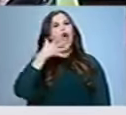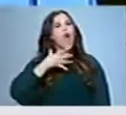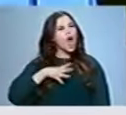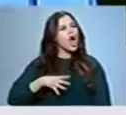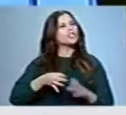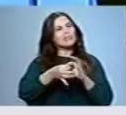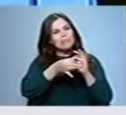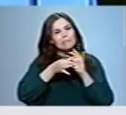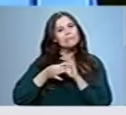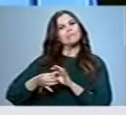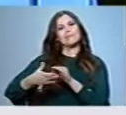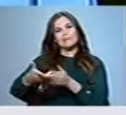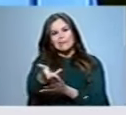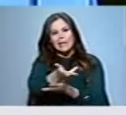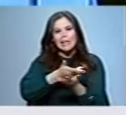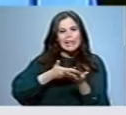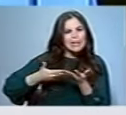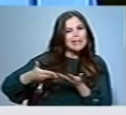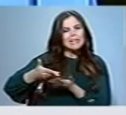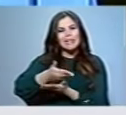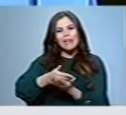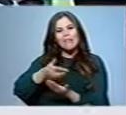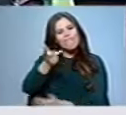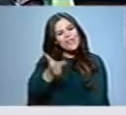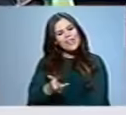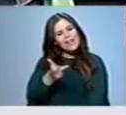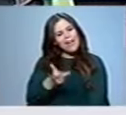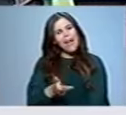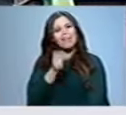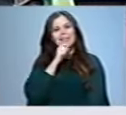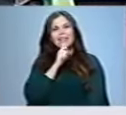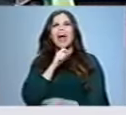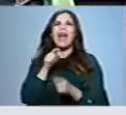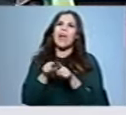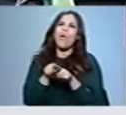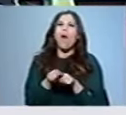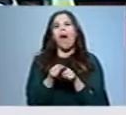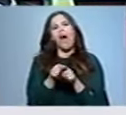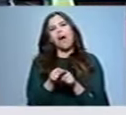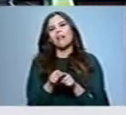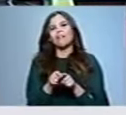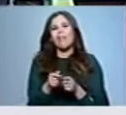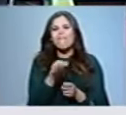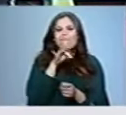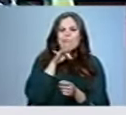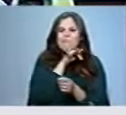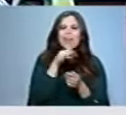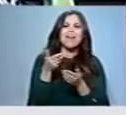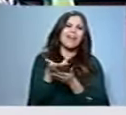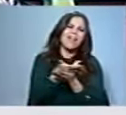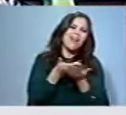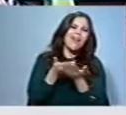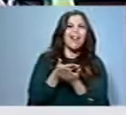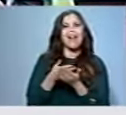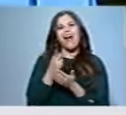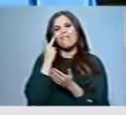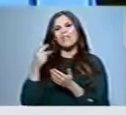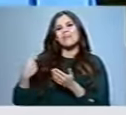que gosta de estar num local para constituir família. Criar rotinas. Criar